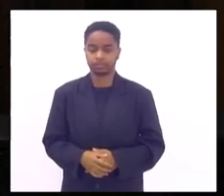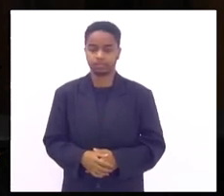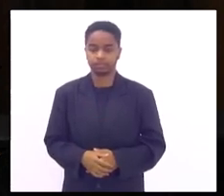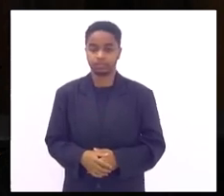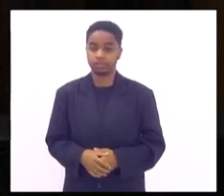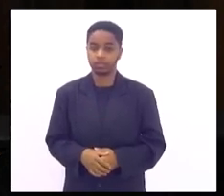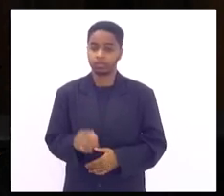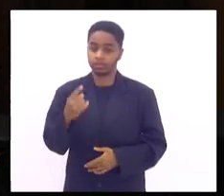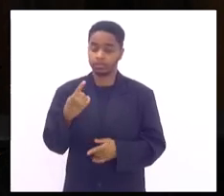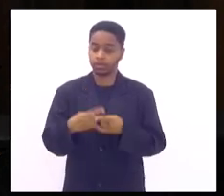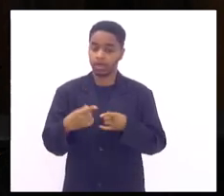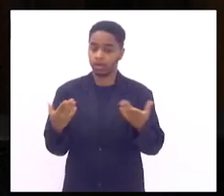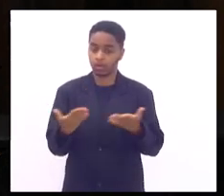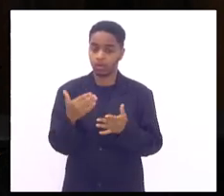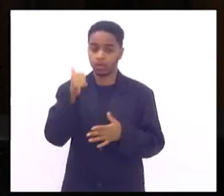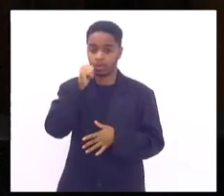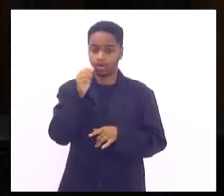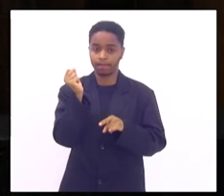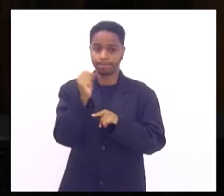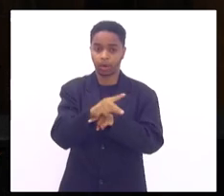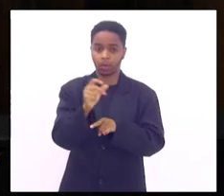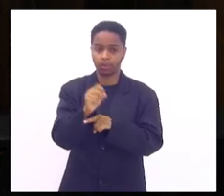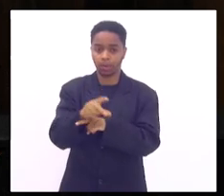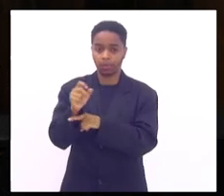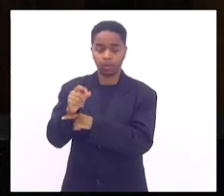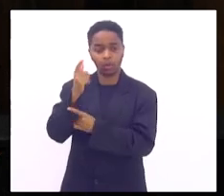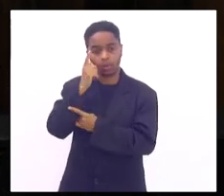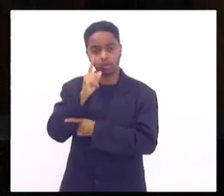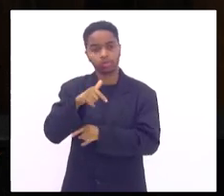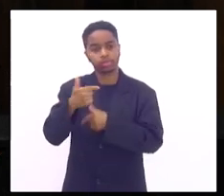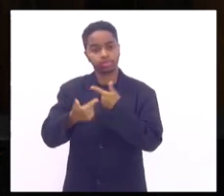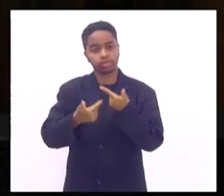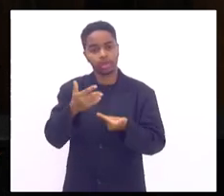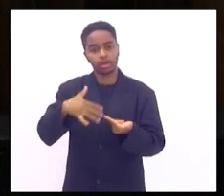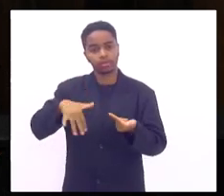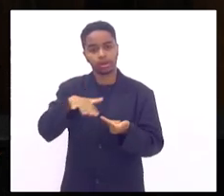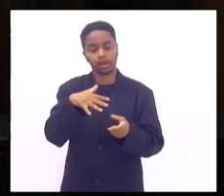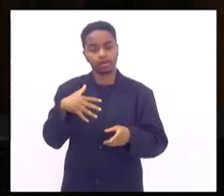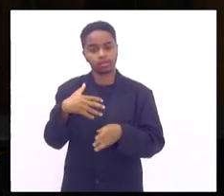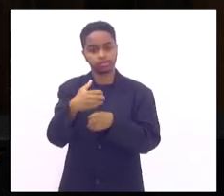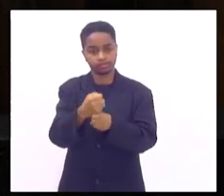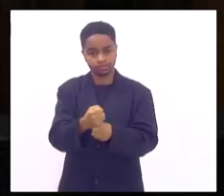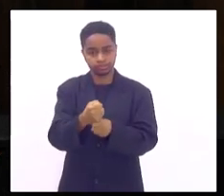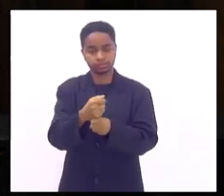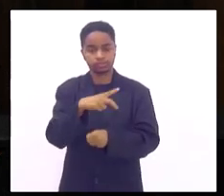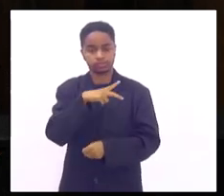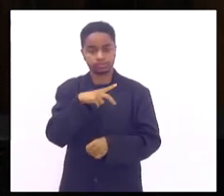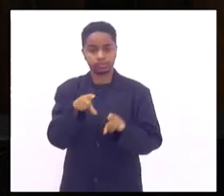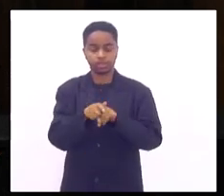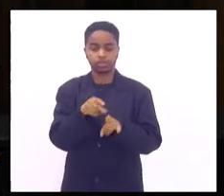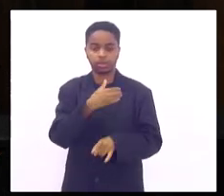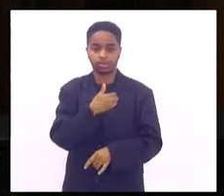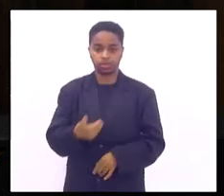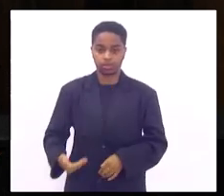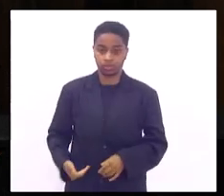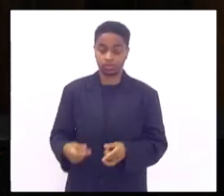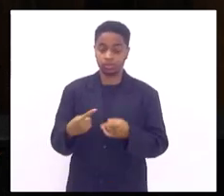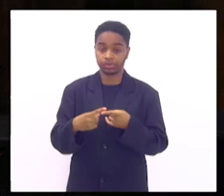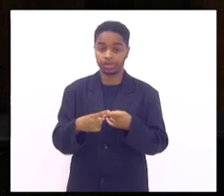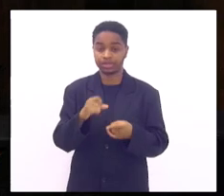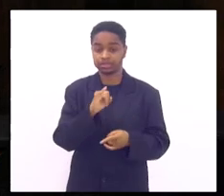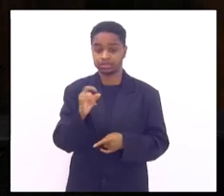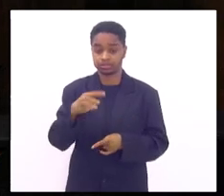mulheres vêm ocupando, né, cada vez mais espaços na contabilidade, tanto privada quanto pública. Porque quando você vai